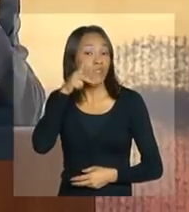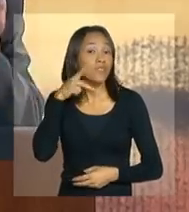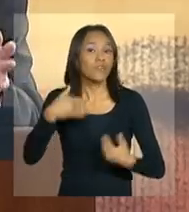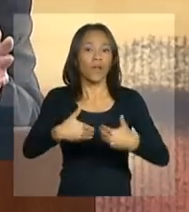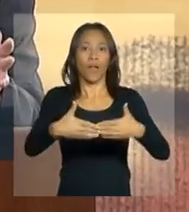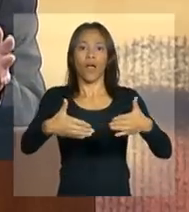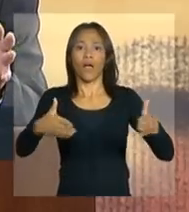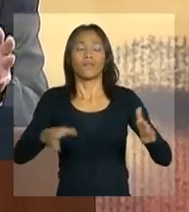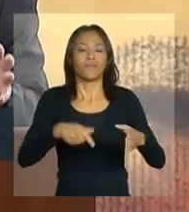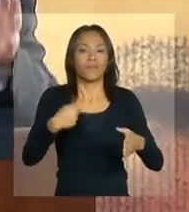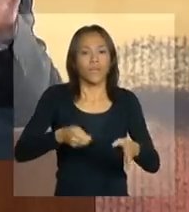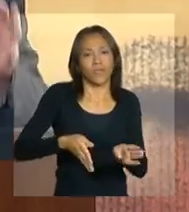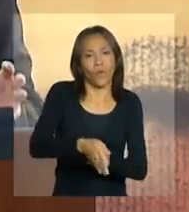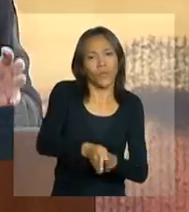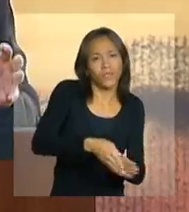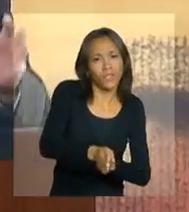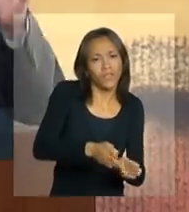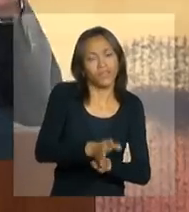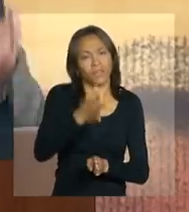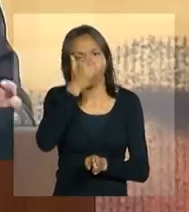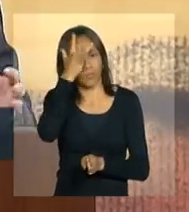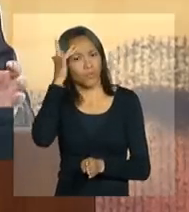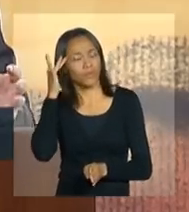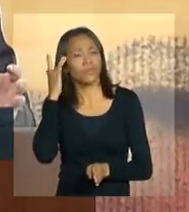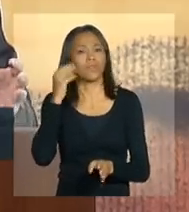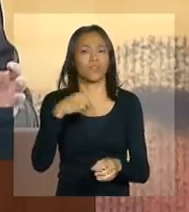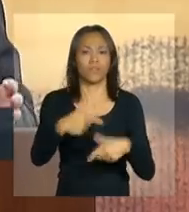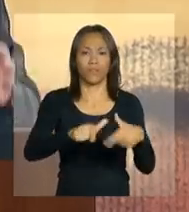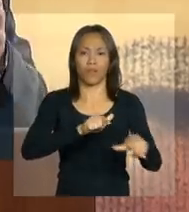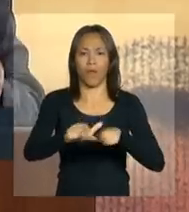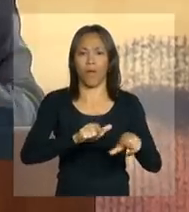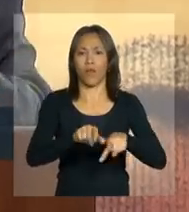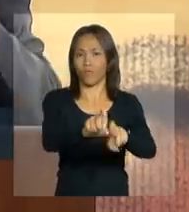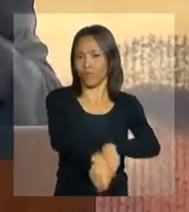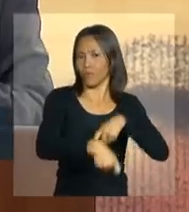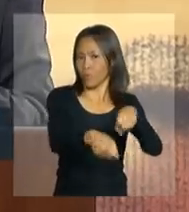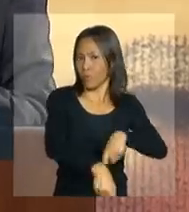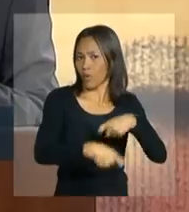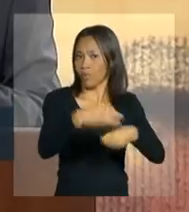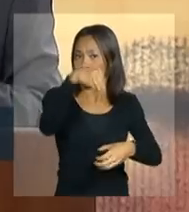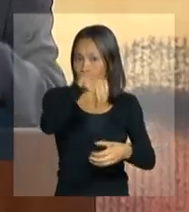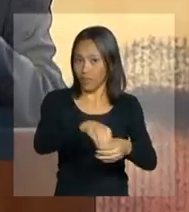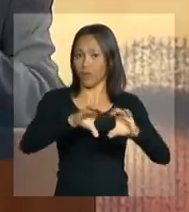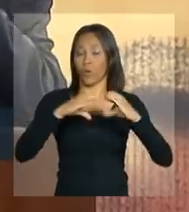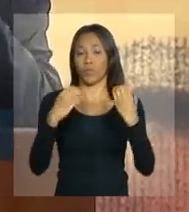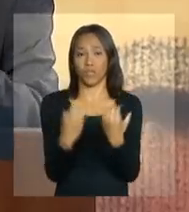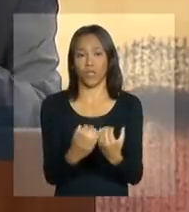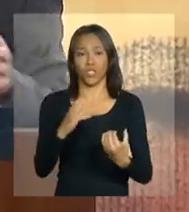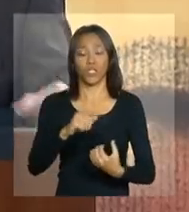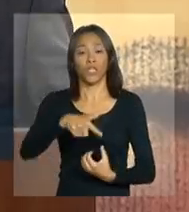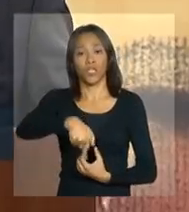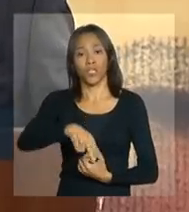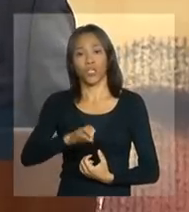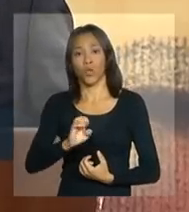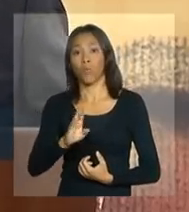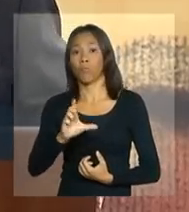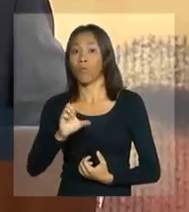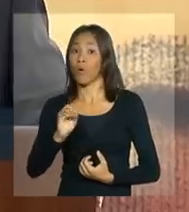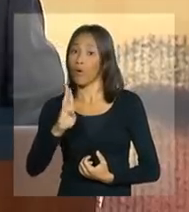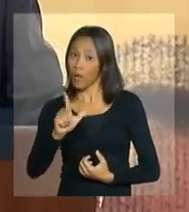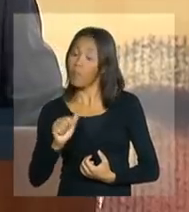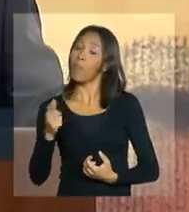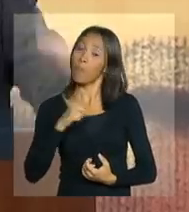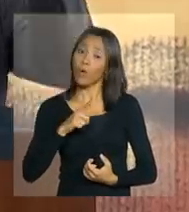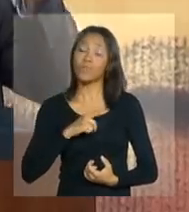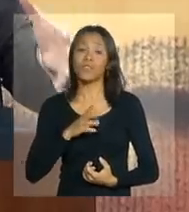Rural qualifique os nossos Empreendimentos dos nossos quilombolas para que eles possam acessar essas políticas